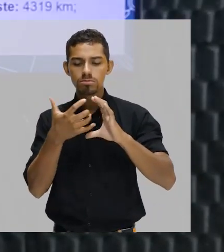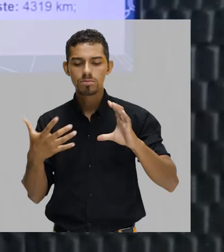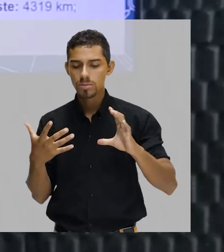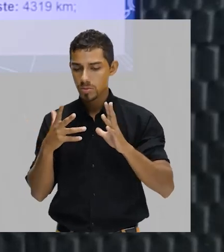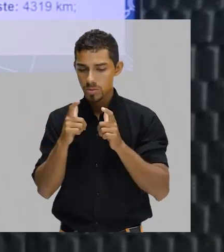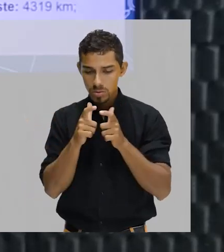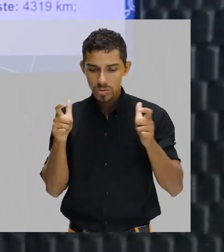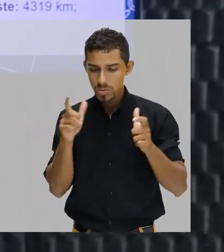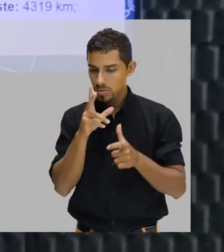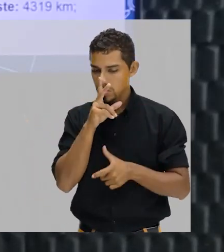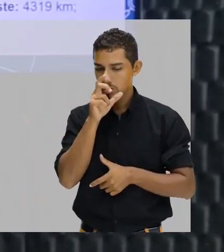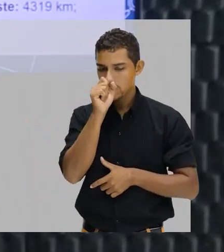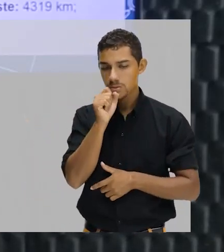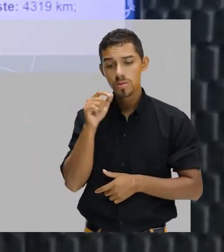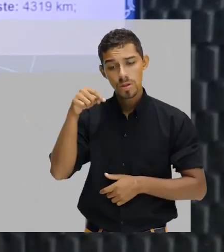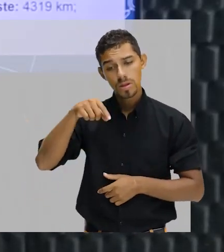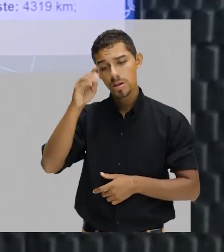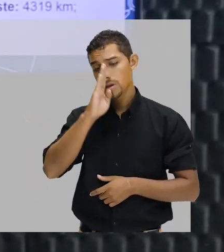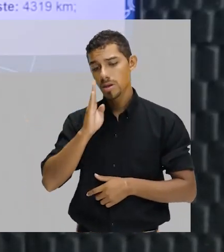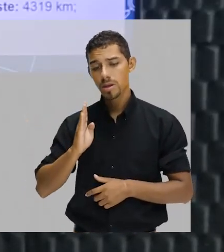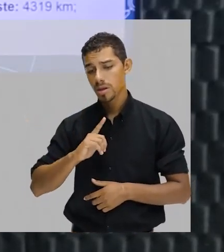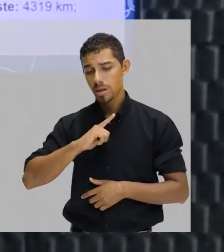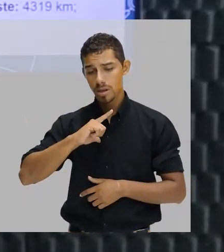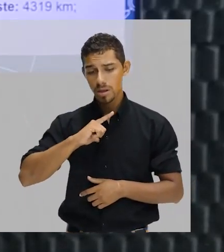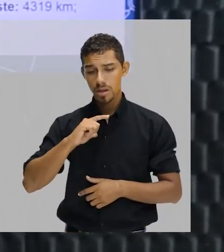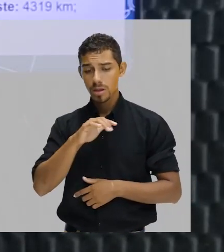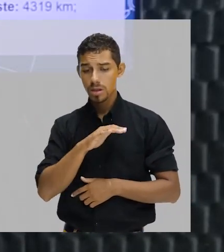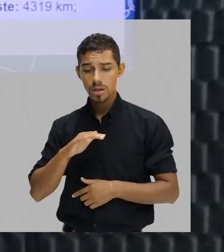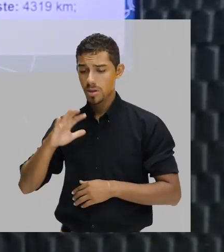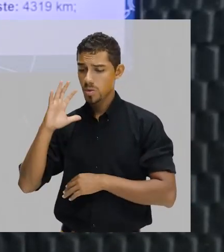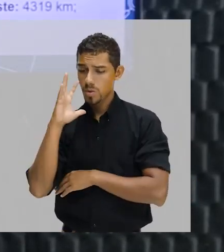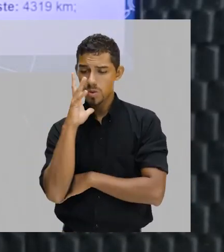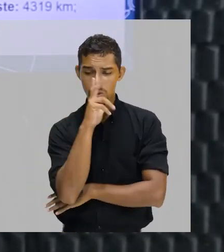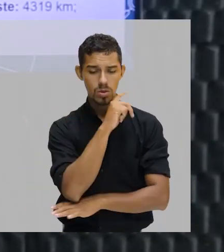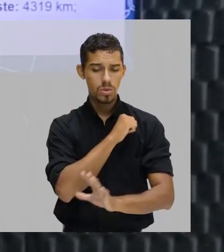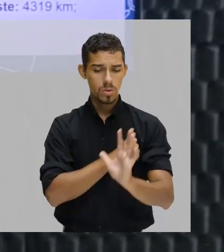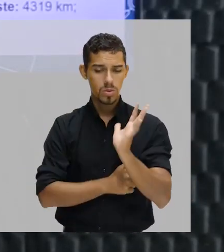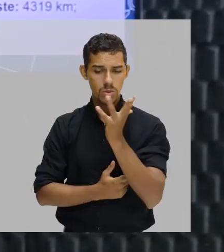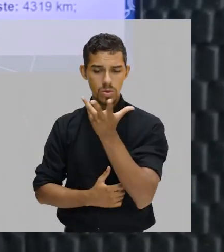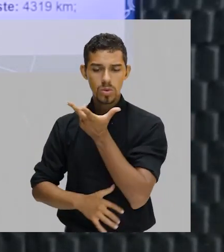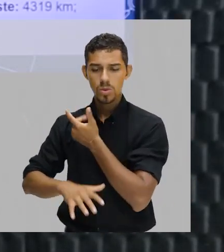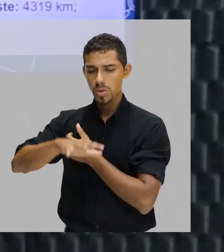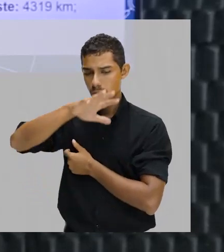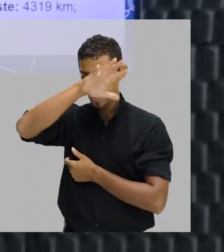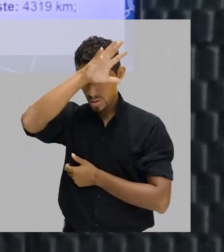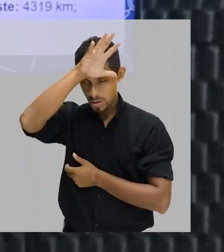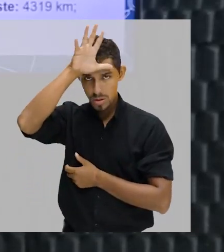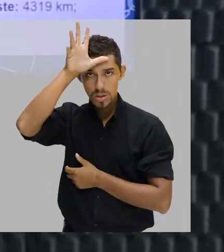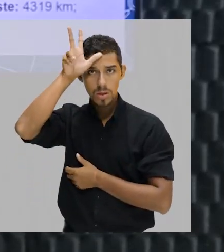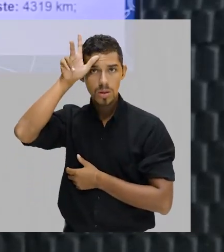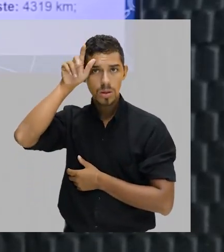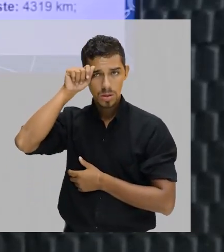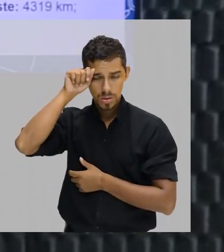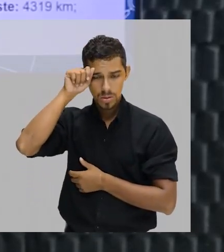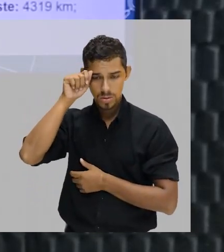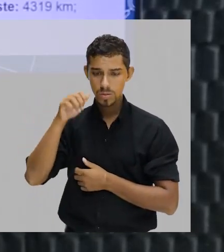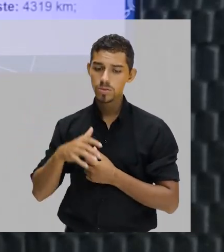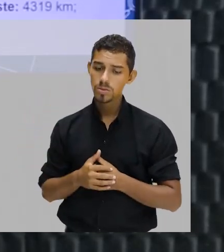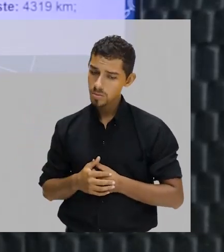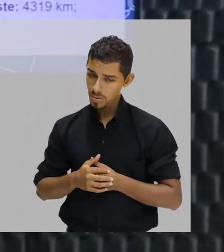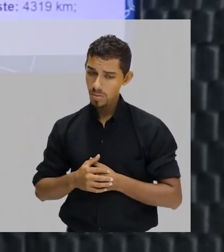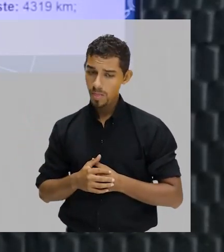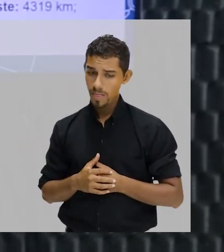arbóreo. Então a gente vai perceber que aqui no Brasil nós temos nessas regiões a floresta amazônica, né, uma grande riqueza. Quando a gente se afasta do centro da